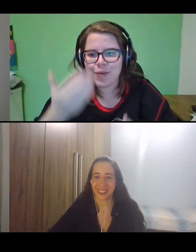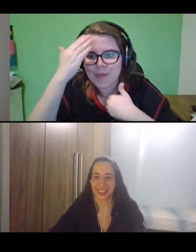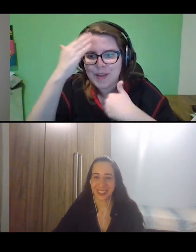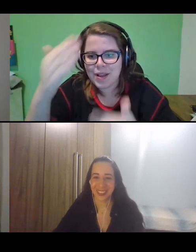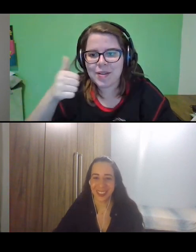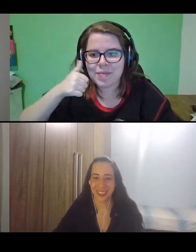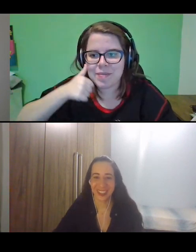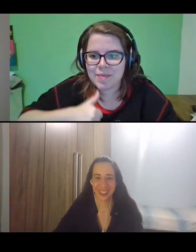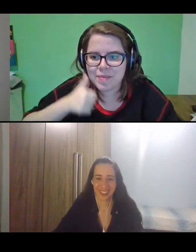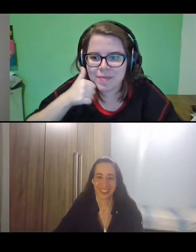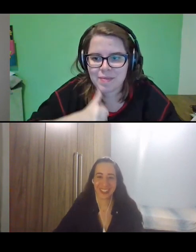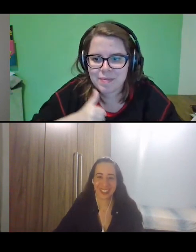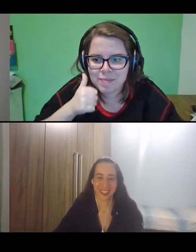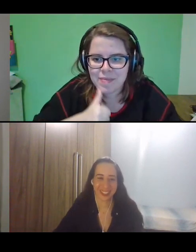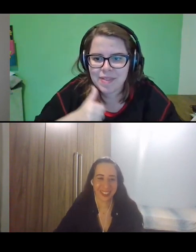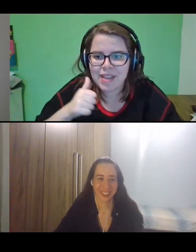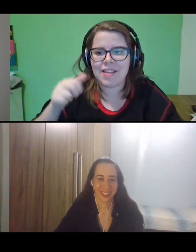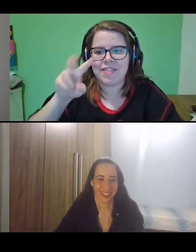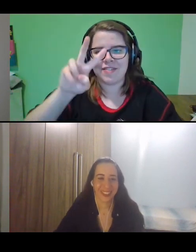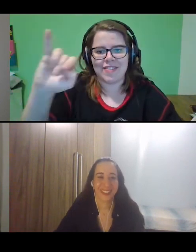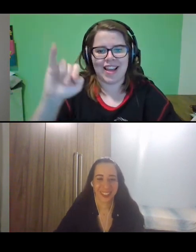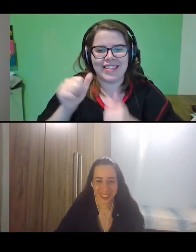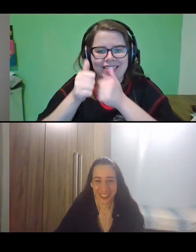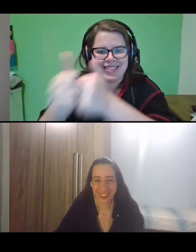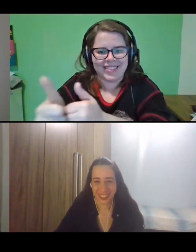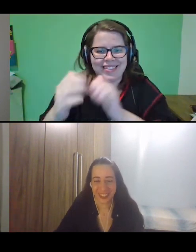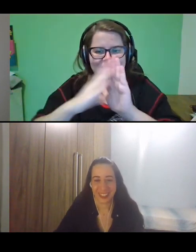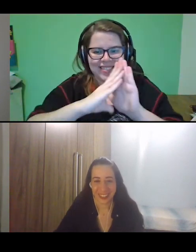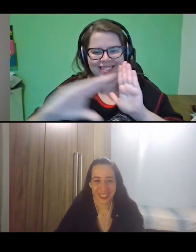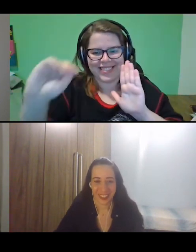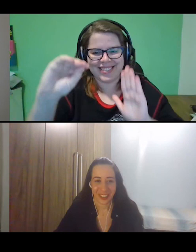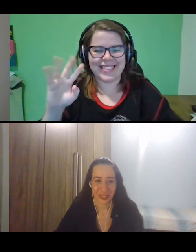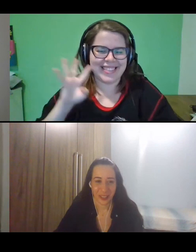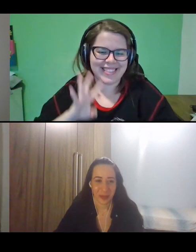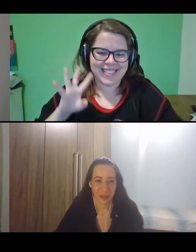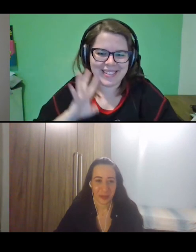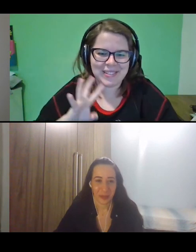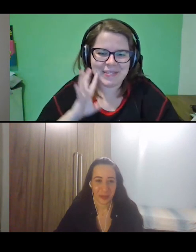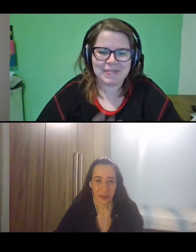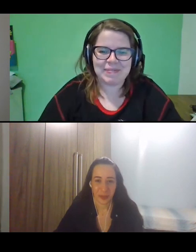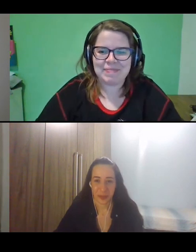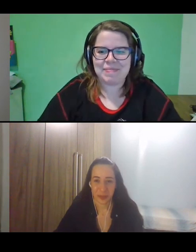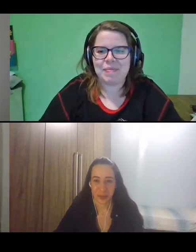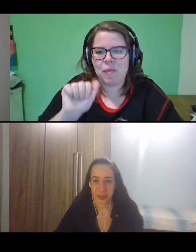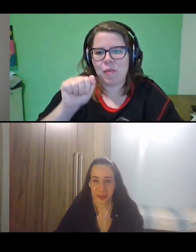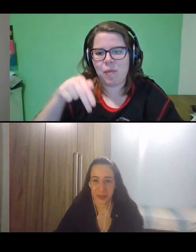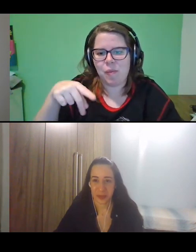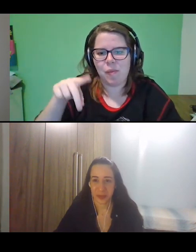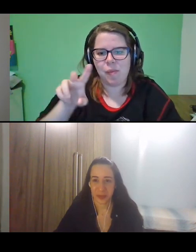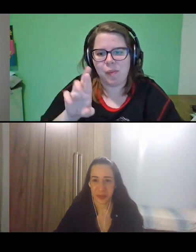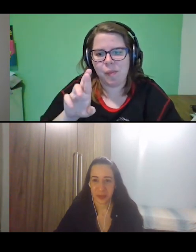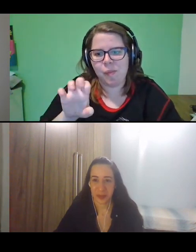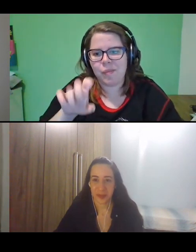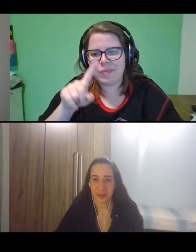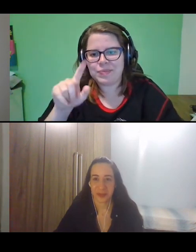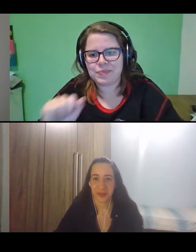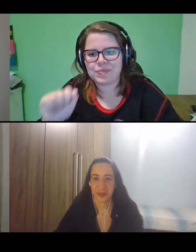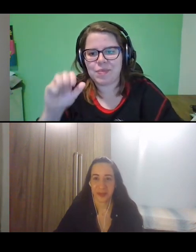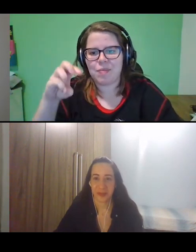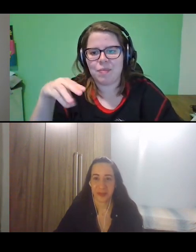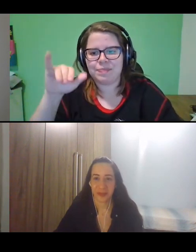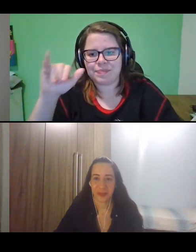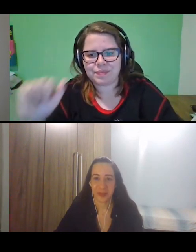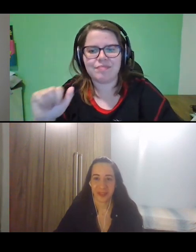dele. Vai seguir esses exemplos. Muito legal. A Andresa Maia que está aí também, a